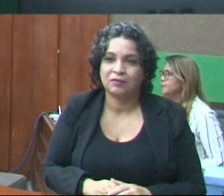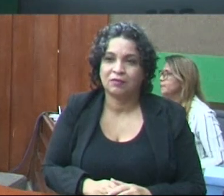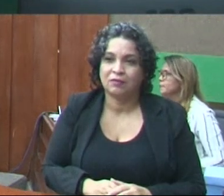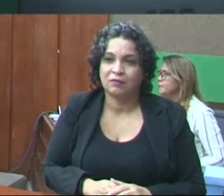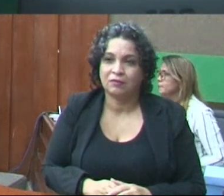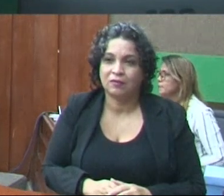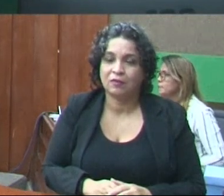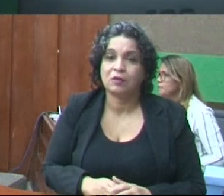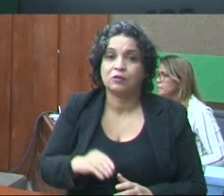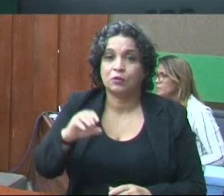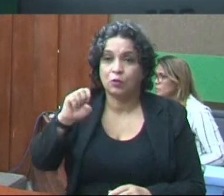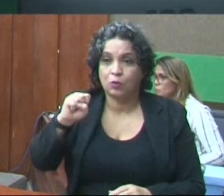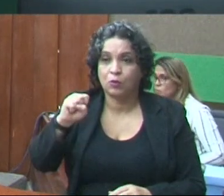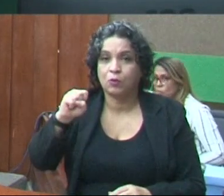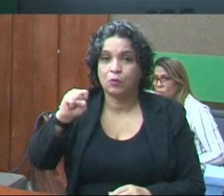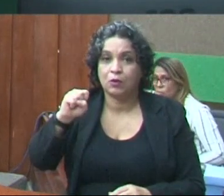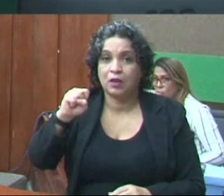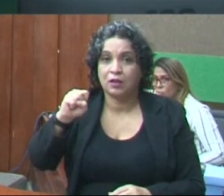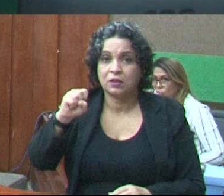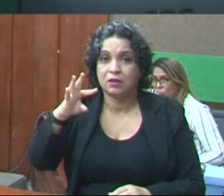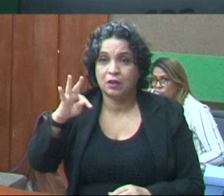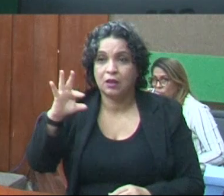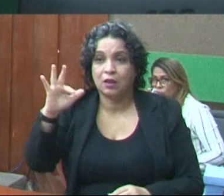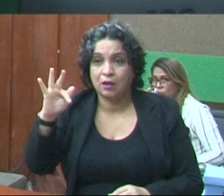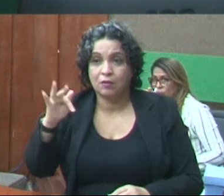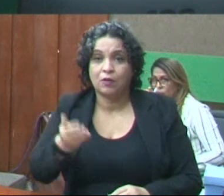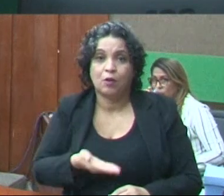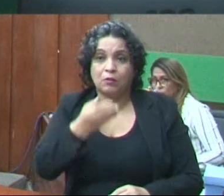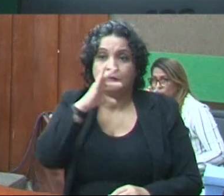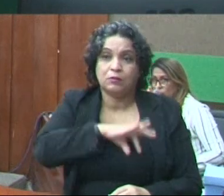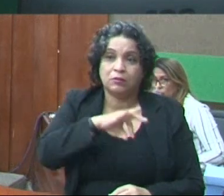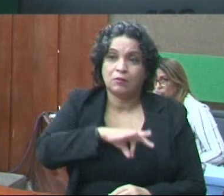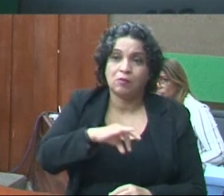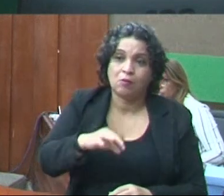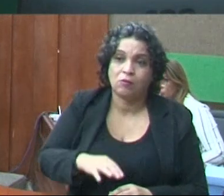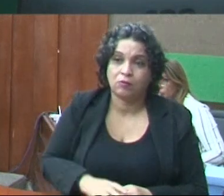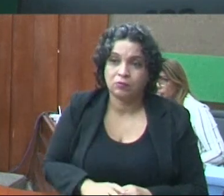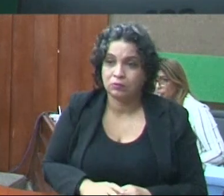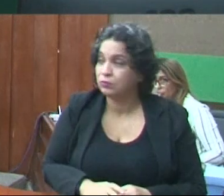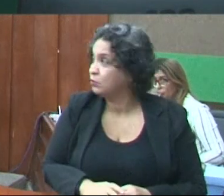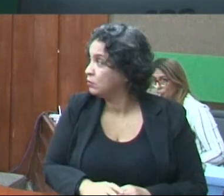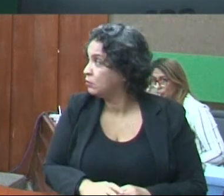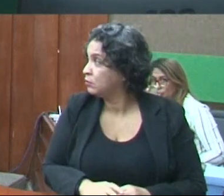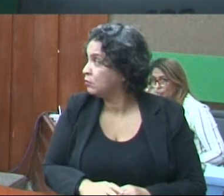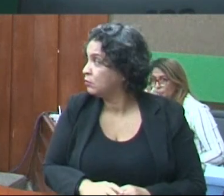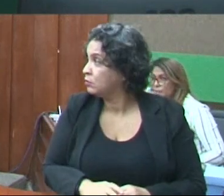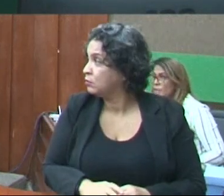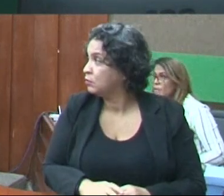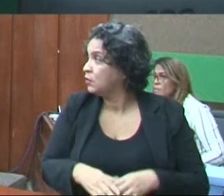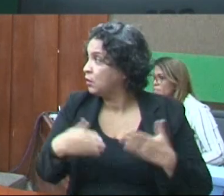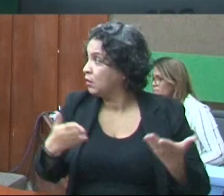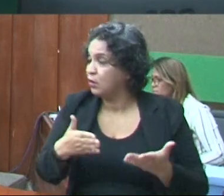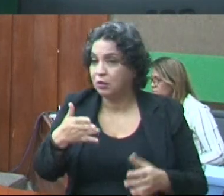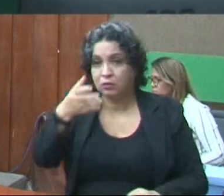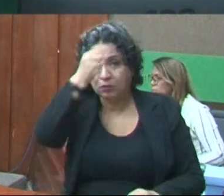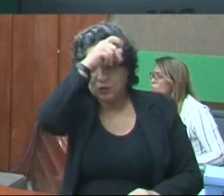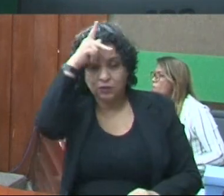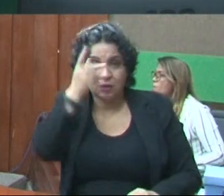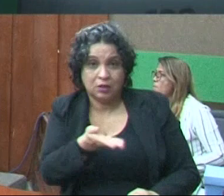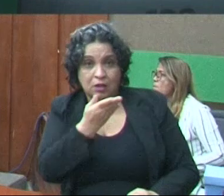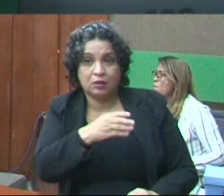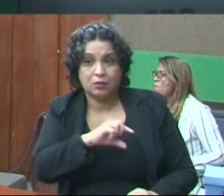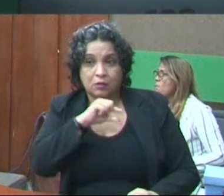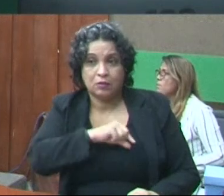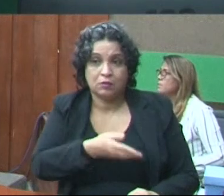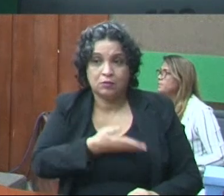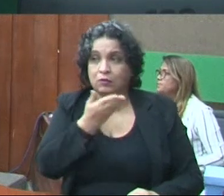O STF aumentou o salário deles. E aí o presidente... Não, aí o prefeito quer ver e aumenta o salário dele. Só para o